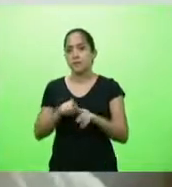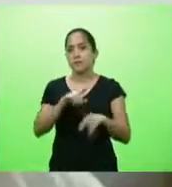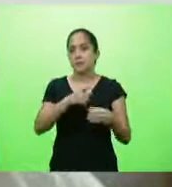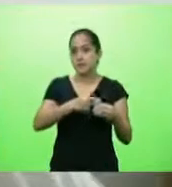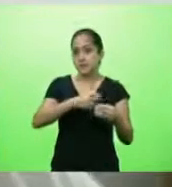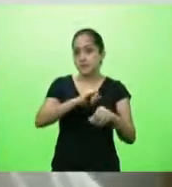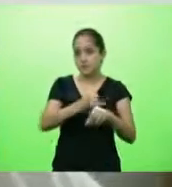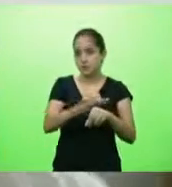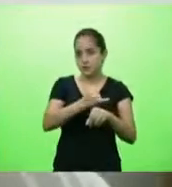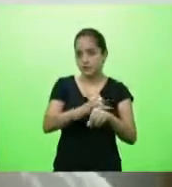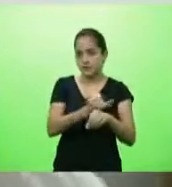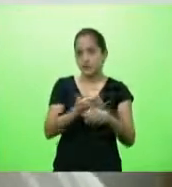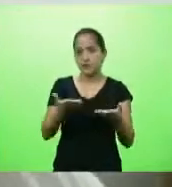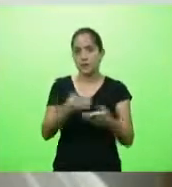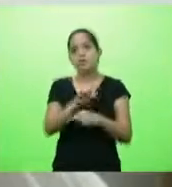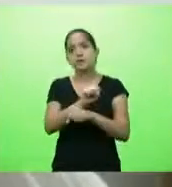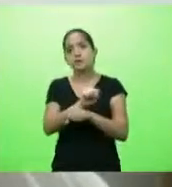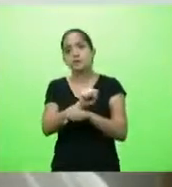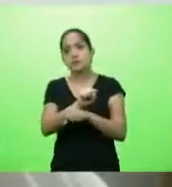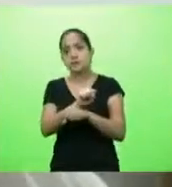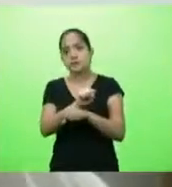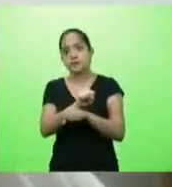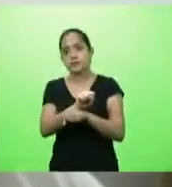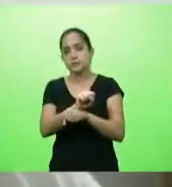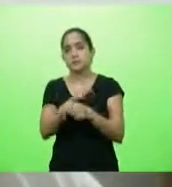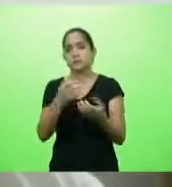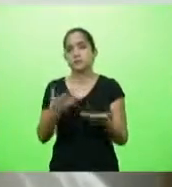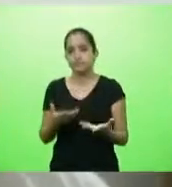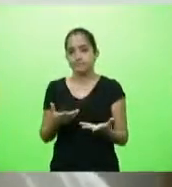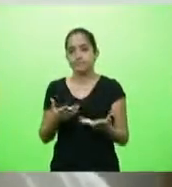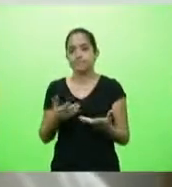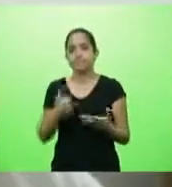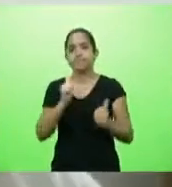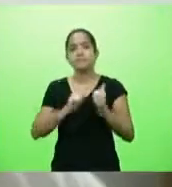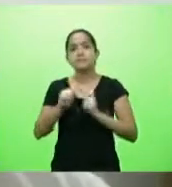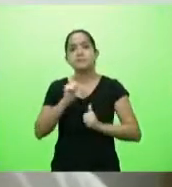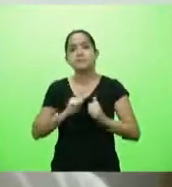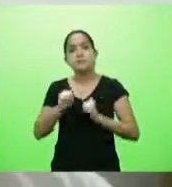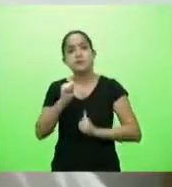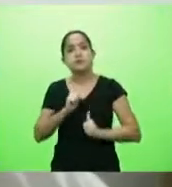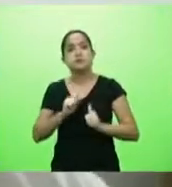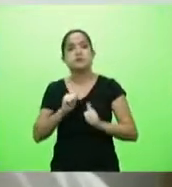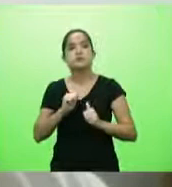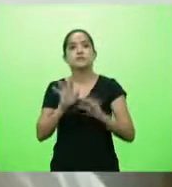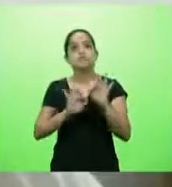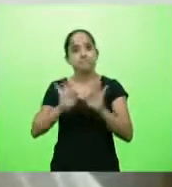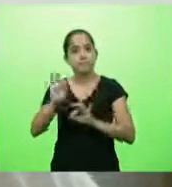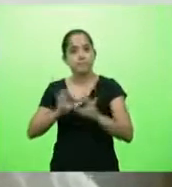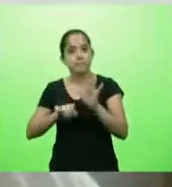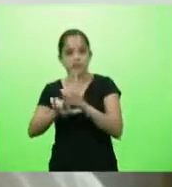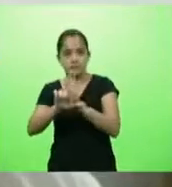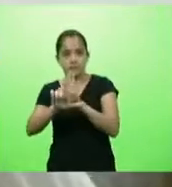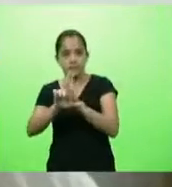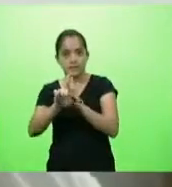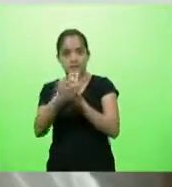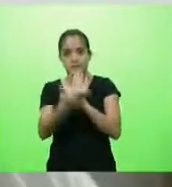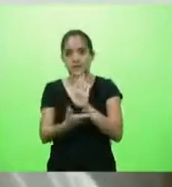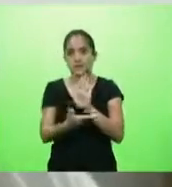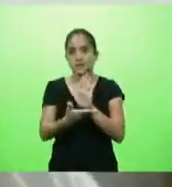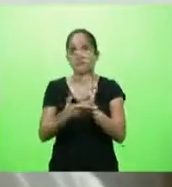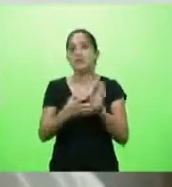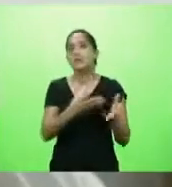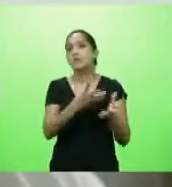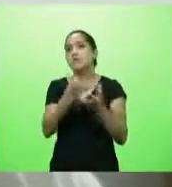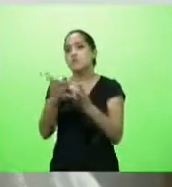deputado Kennedy, que aguarda com muita expectativa a regulamentação da lei do mecenato, porque tem muitas